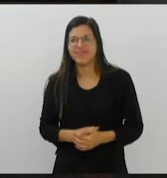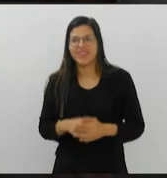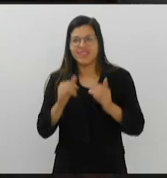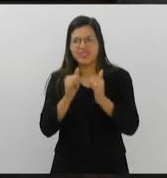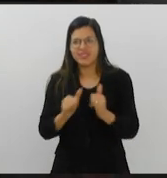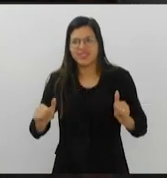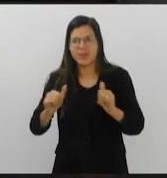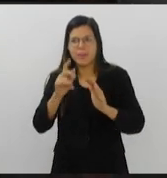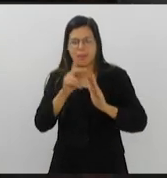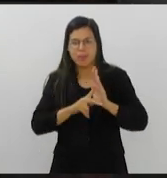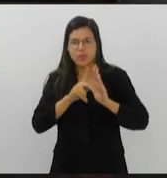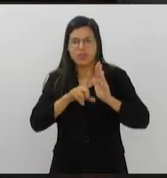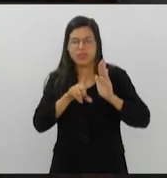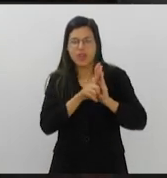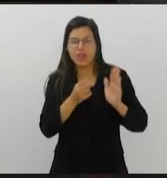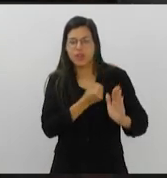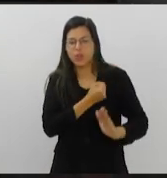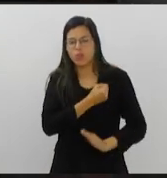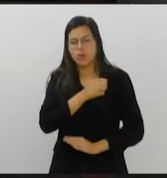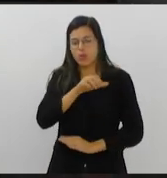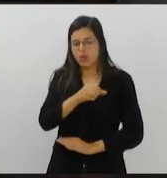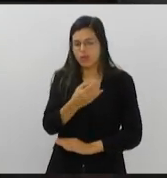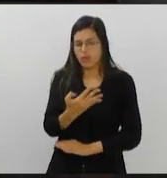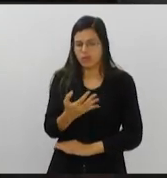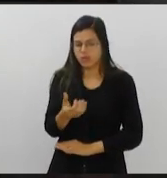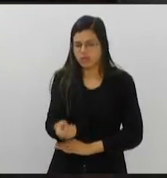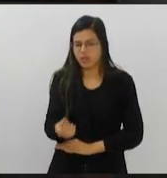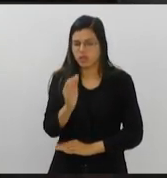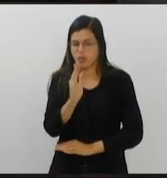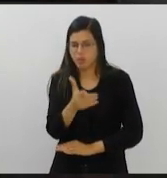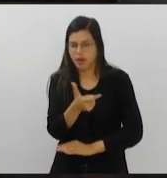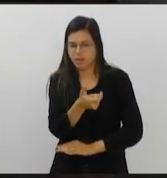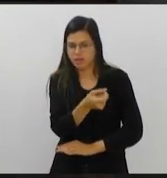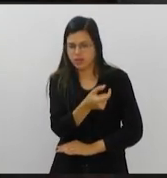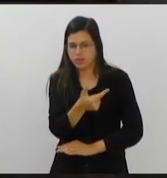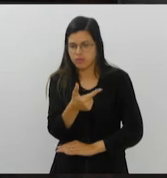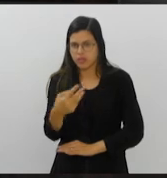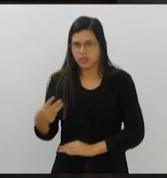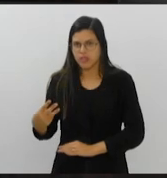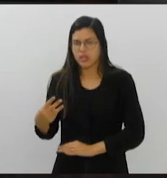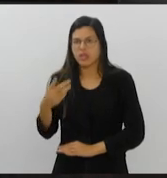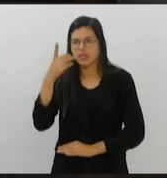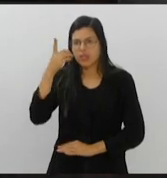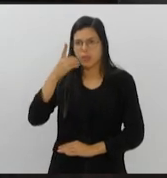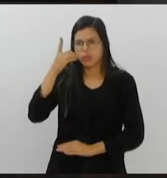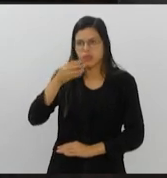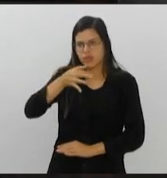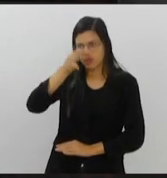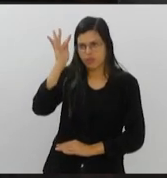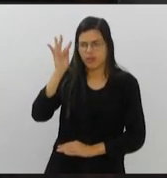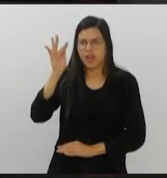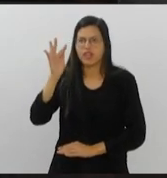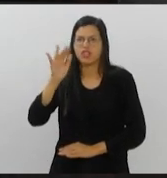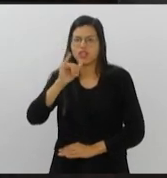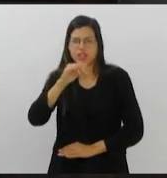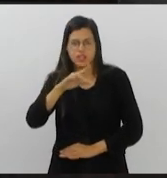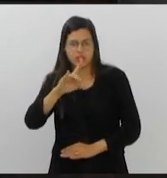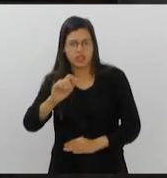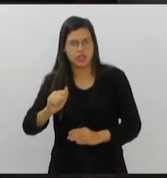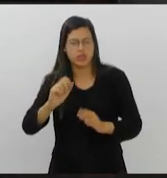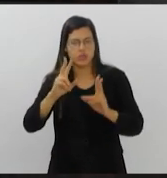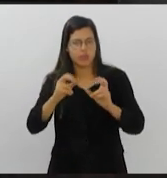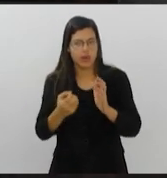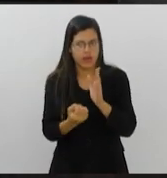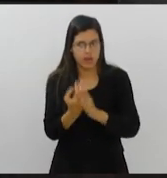Anuncio. Projeto de lei número 946/2023, de autoria do deputado Fred Pacheco e Inder Melau, que dispõe sobre a criação